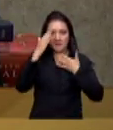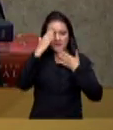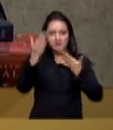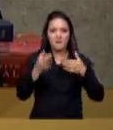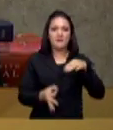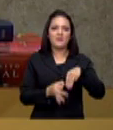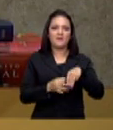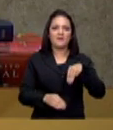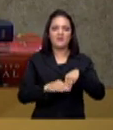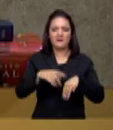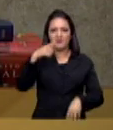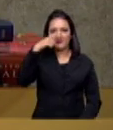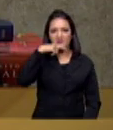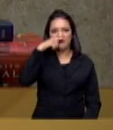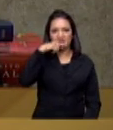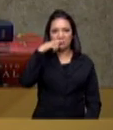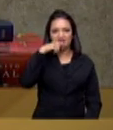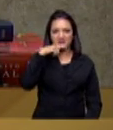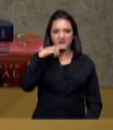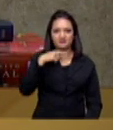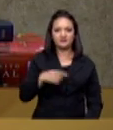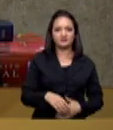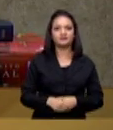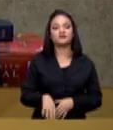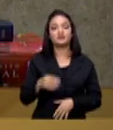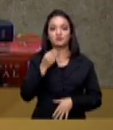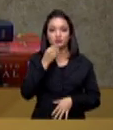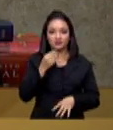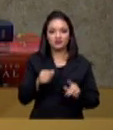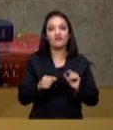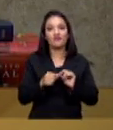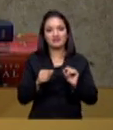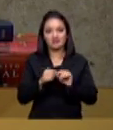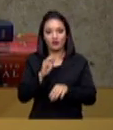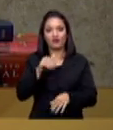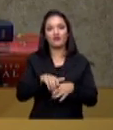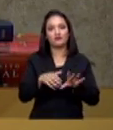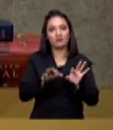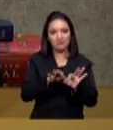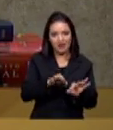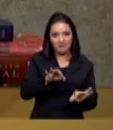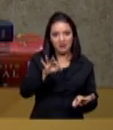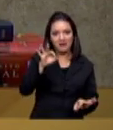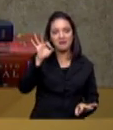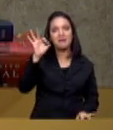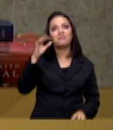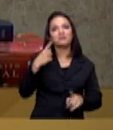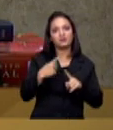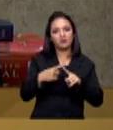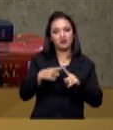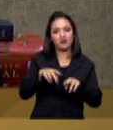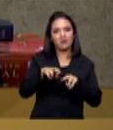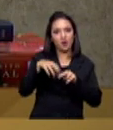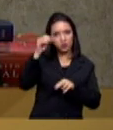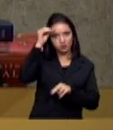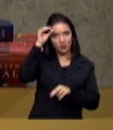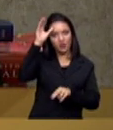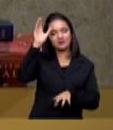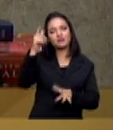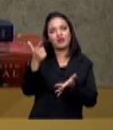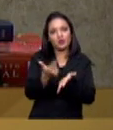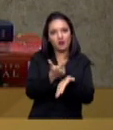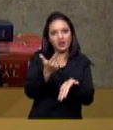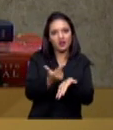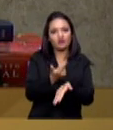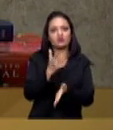Mendes, que tinha até o direito de fazer um voto bastante extenso pela obra emblemática ministro, que Vossa Excelência elaborou juntamente